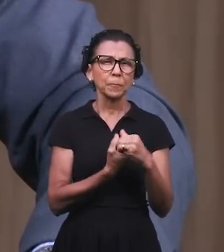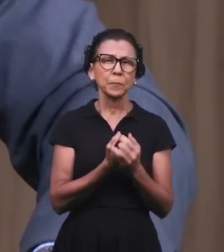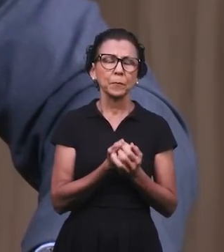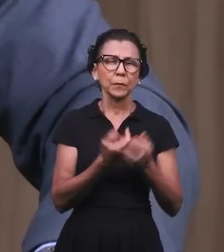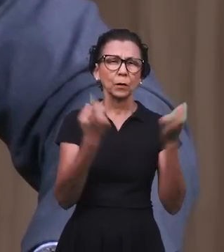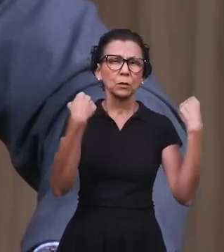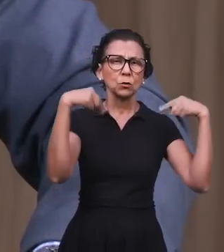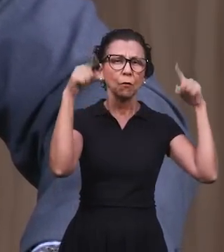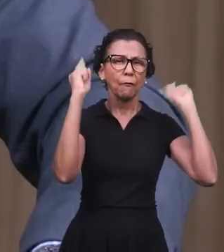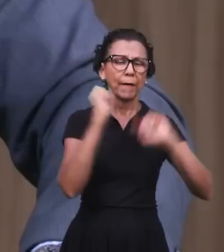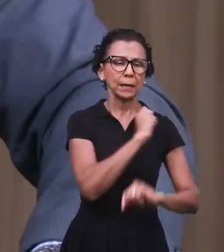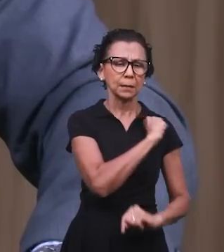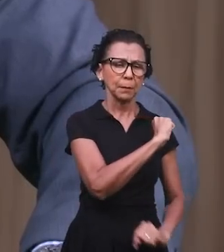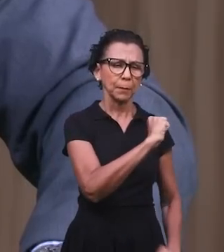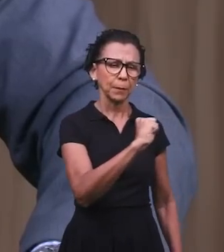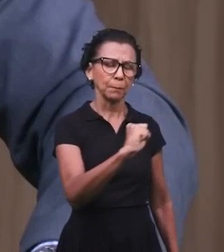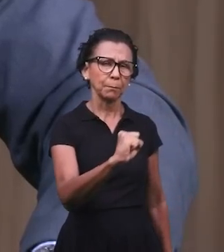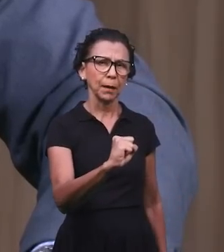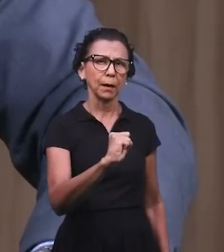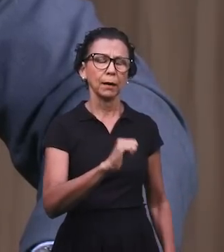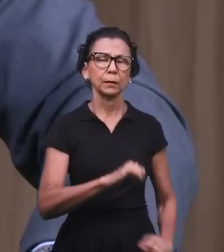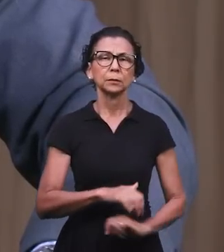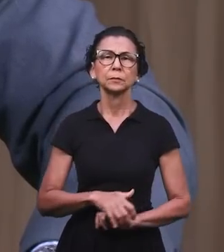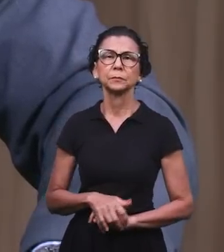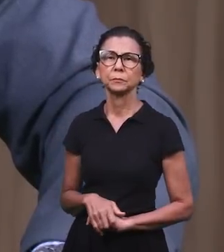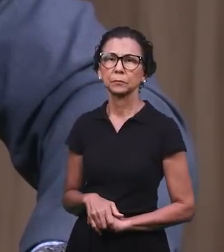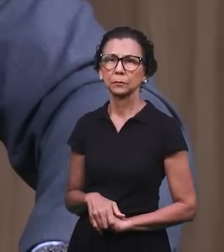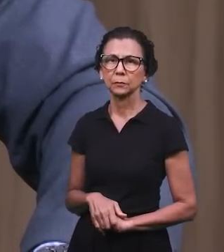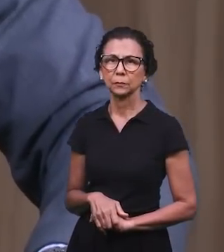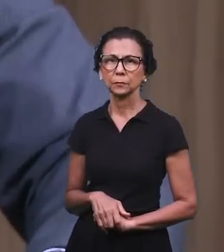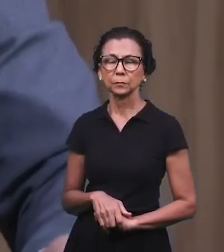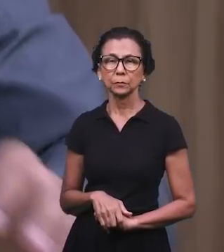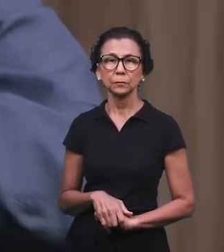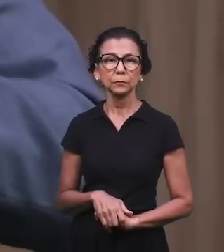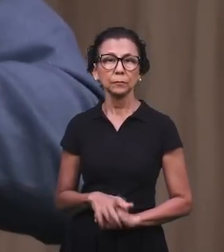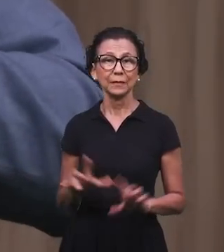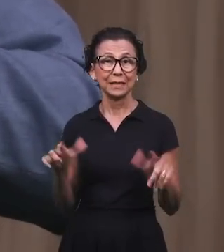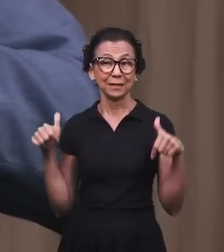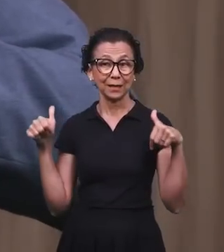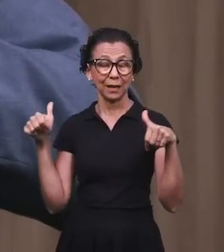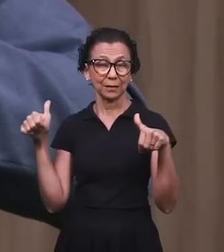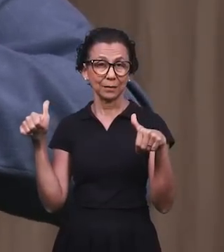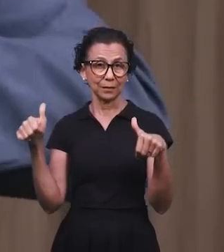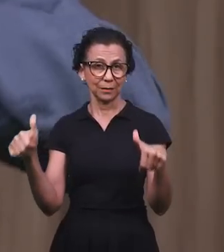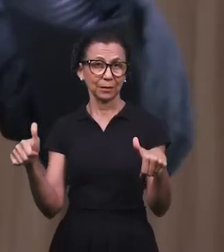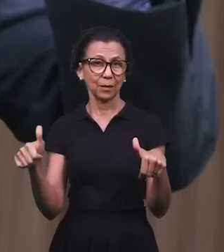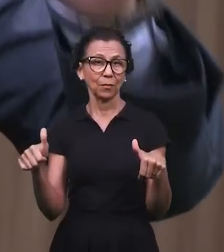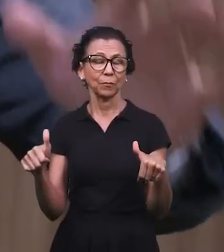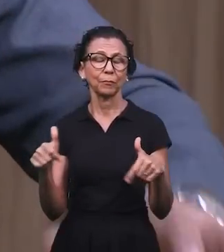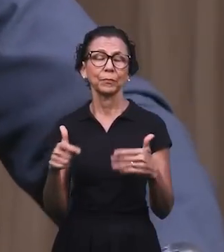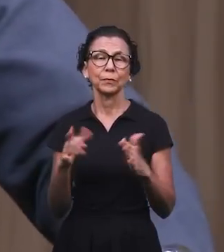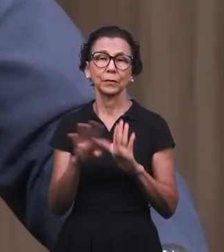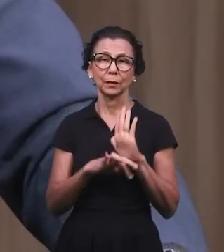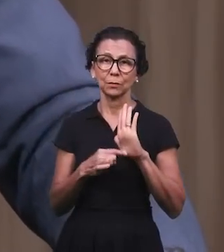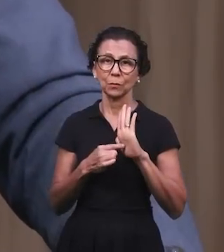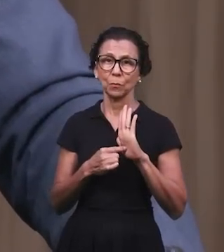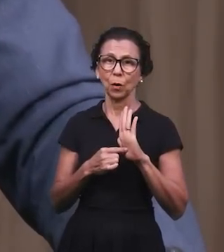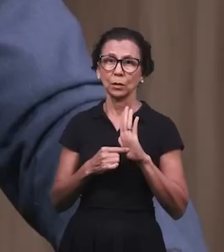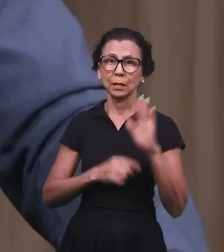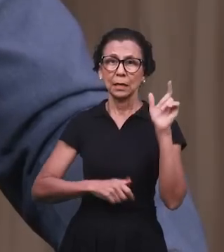ali. Mas toda essa ação ali, ela chega, e o texto diz que as pessoas se dissiparam daquele lugar.